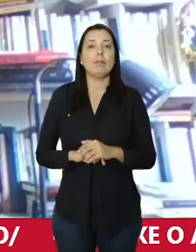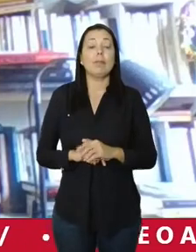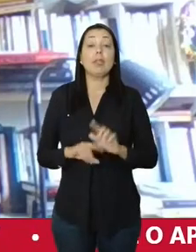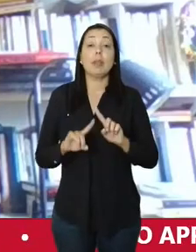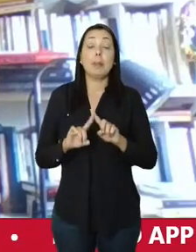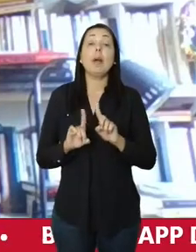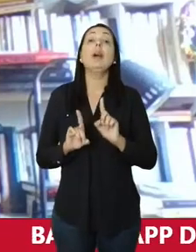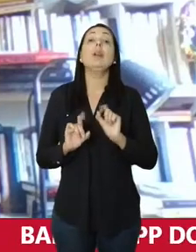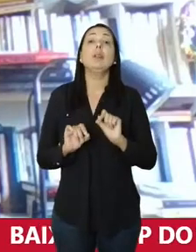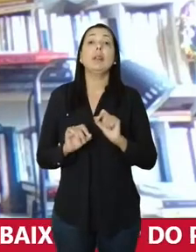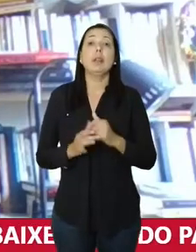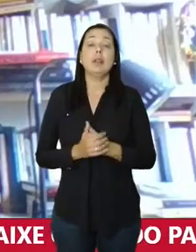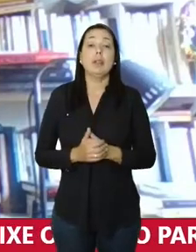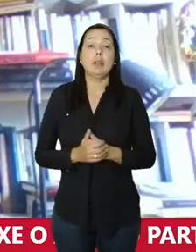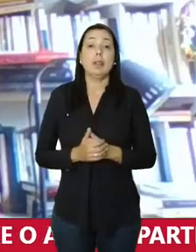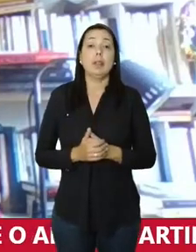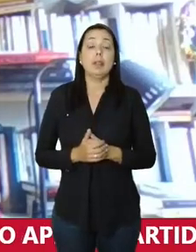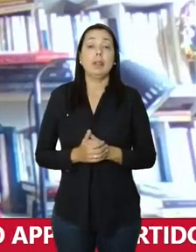mas